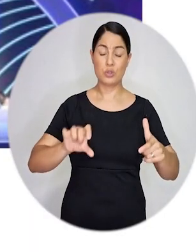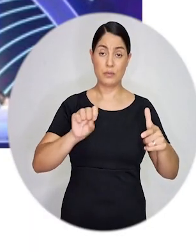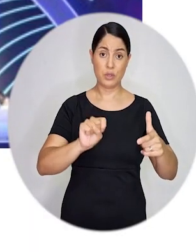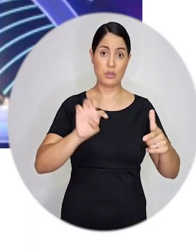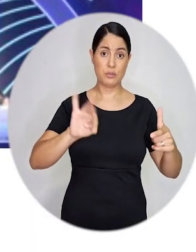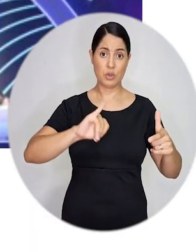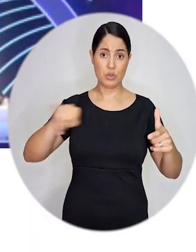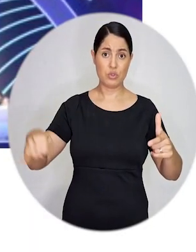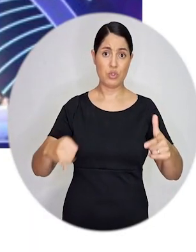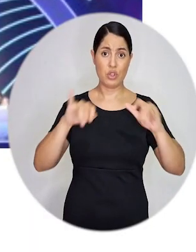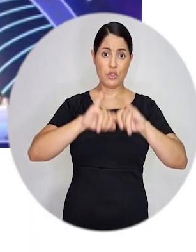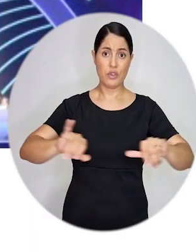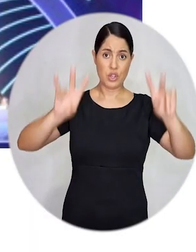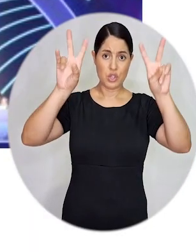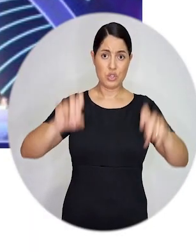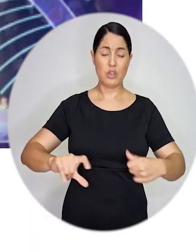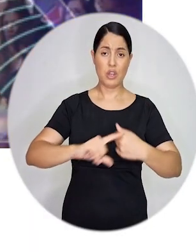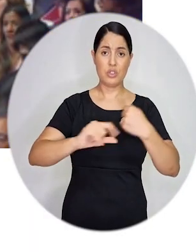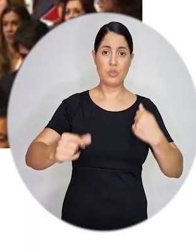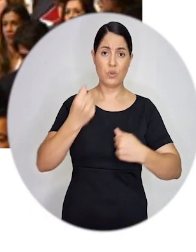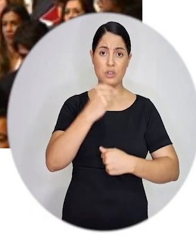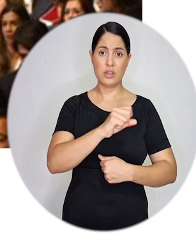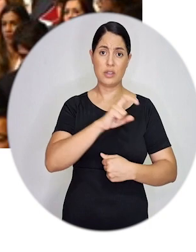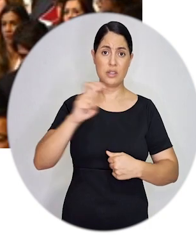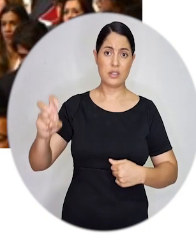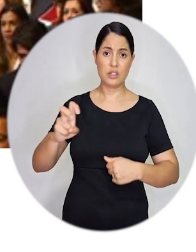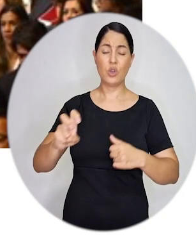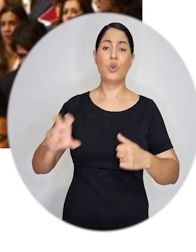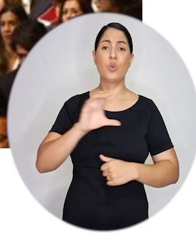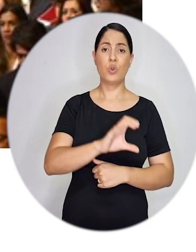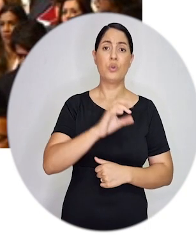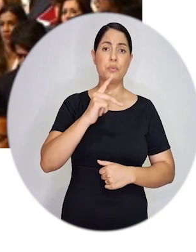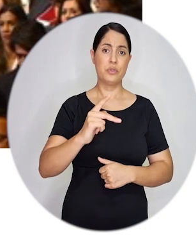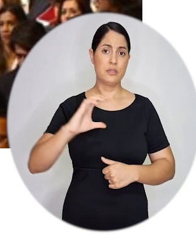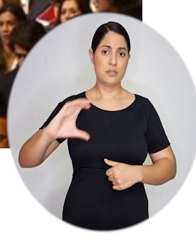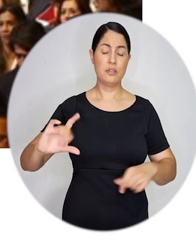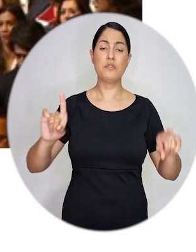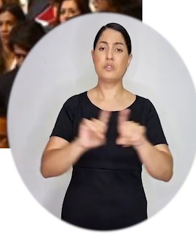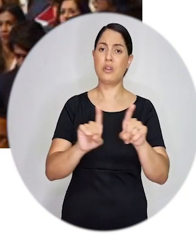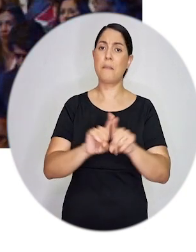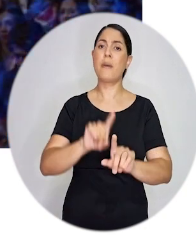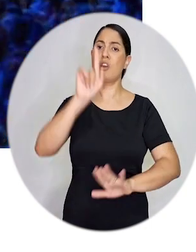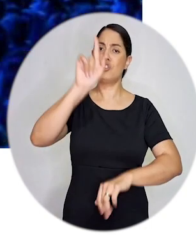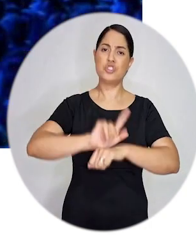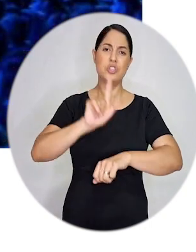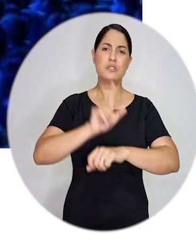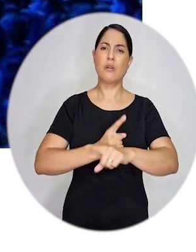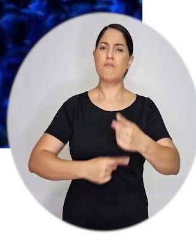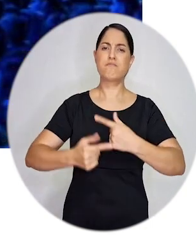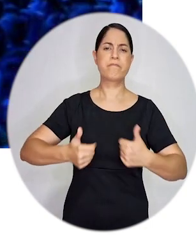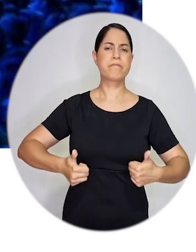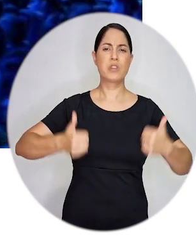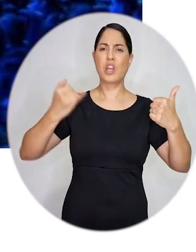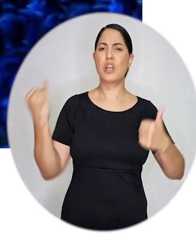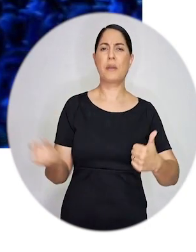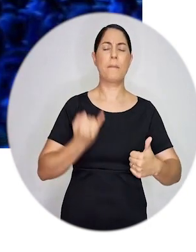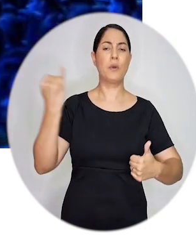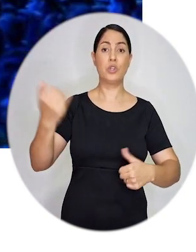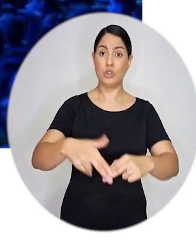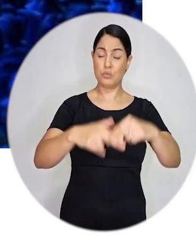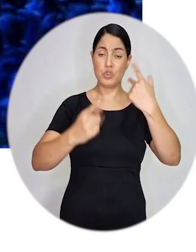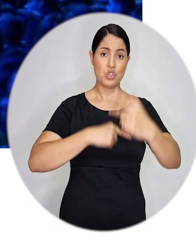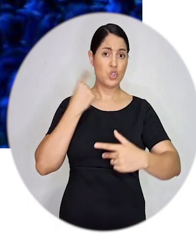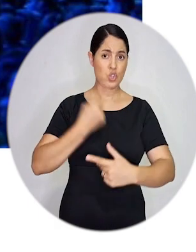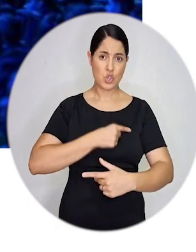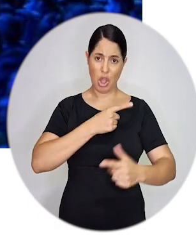Especial do Superior Tribunal de Justiça, que determina a aplicação literal do artigo 85 do Código de Processo Civil. Importante conquista dessa